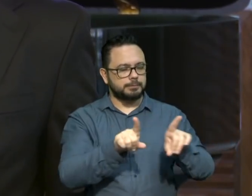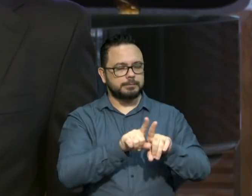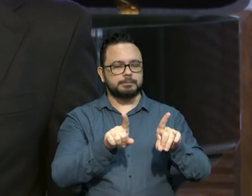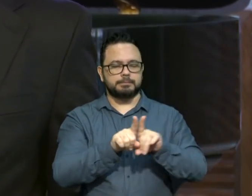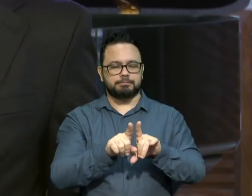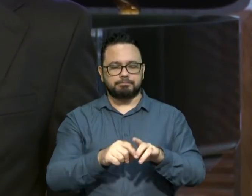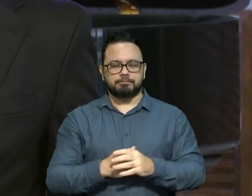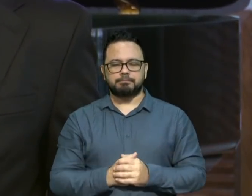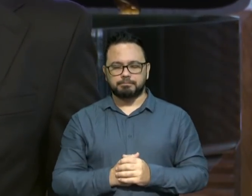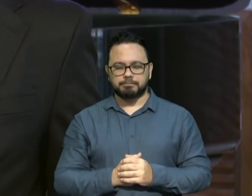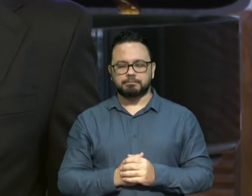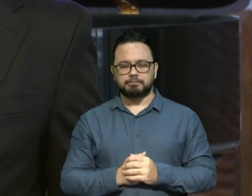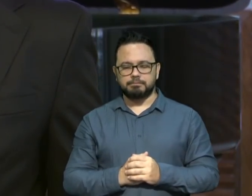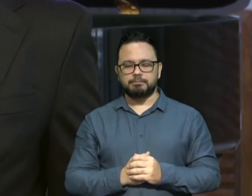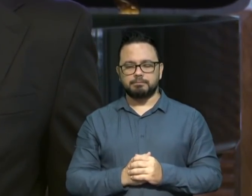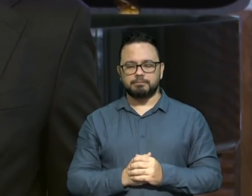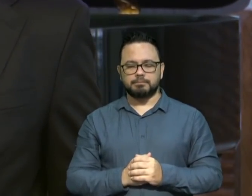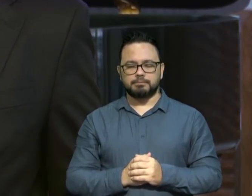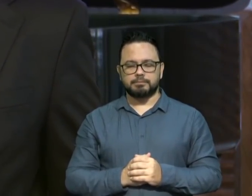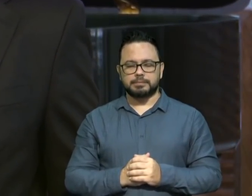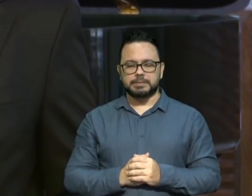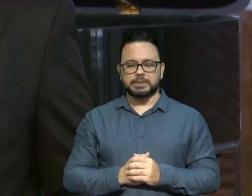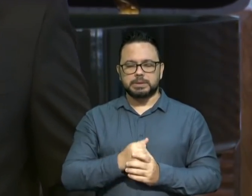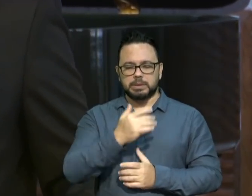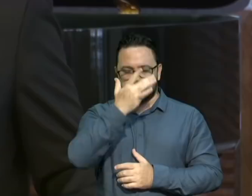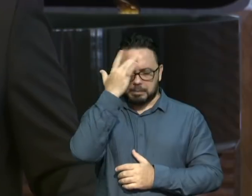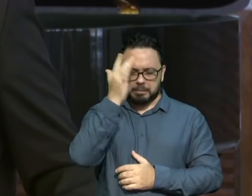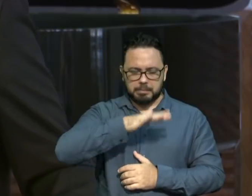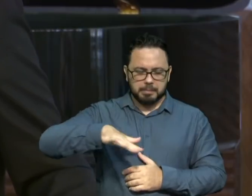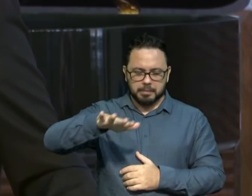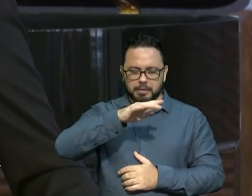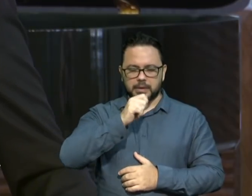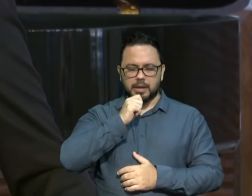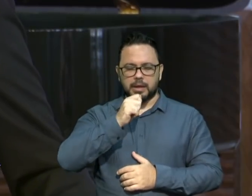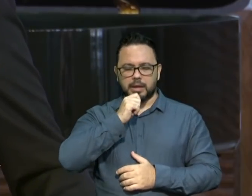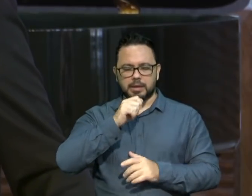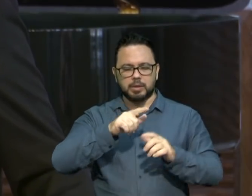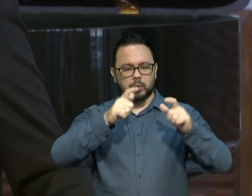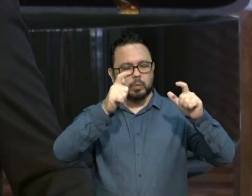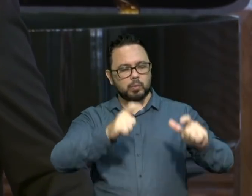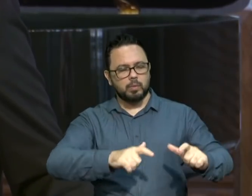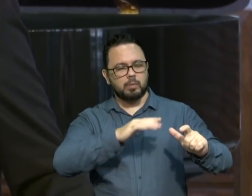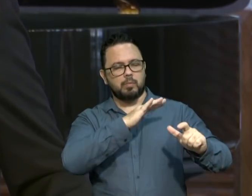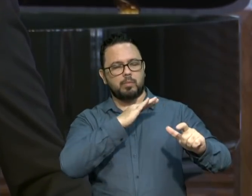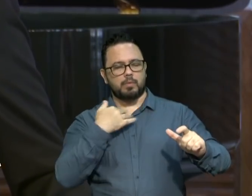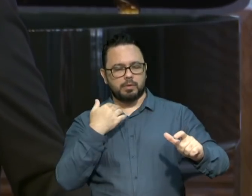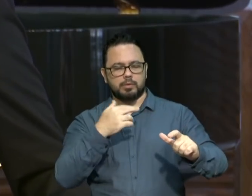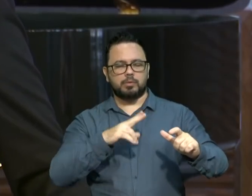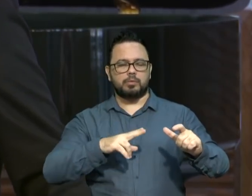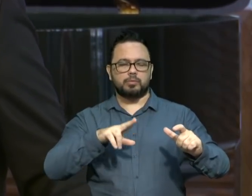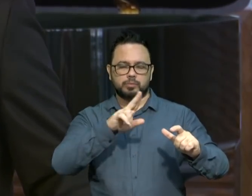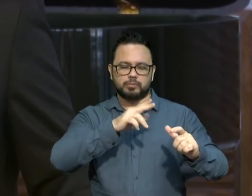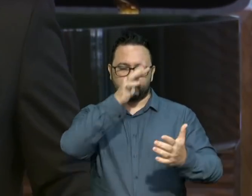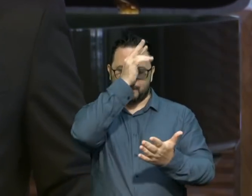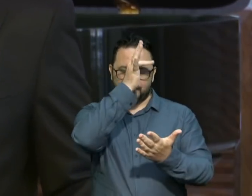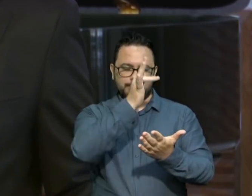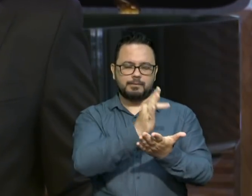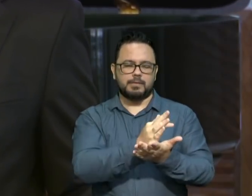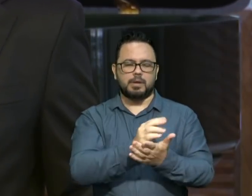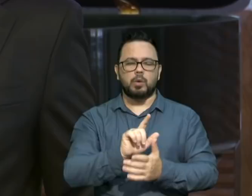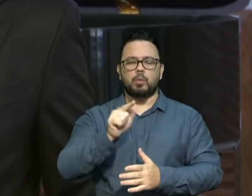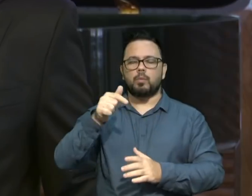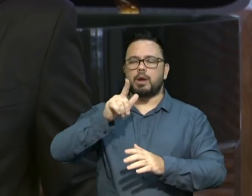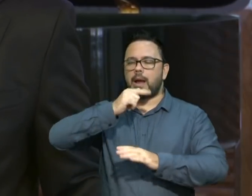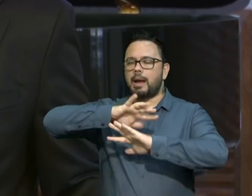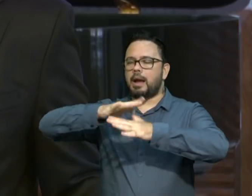mundo Há muitos estarão nos antros da Terra em cavernas onde morreram por causa da Fé outros foram jogados